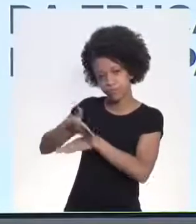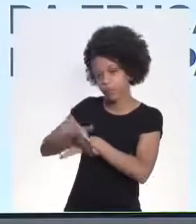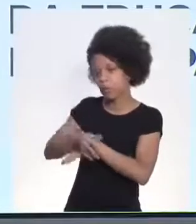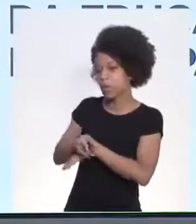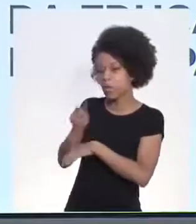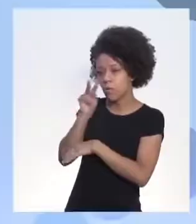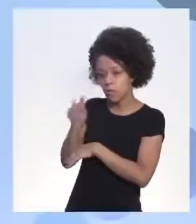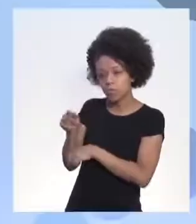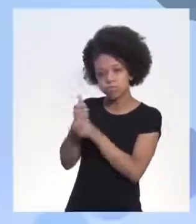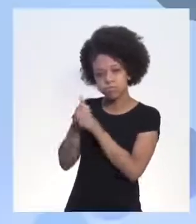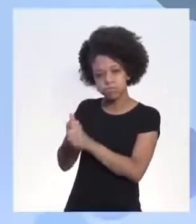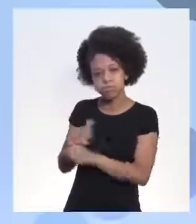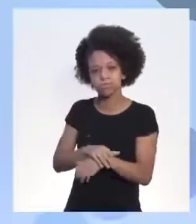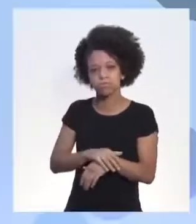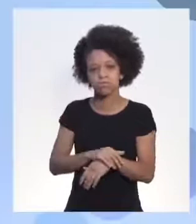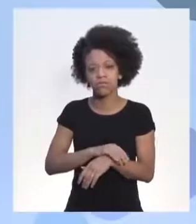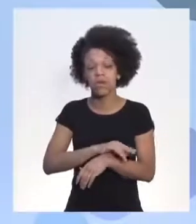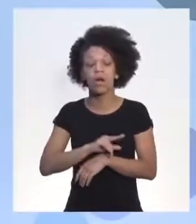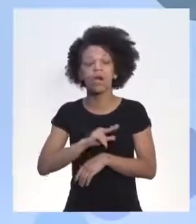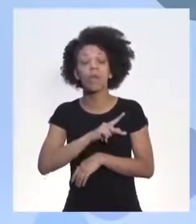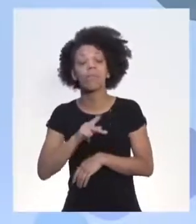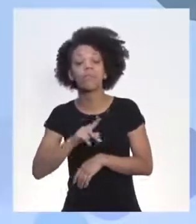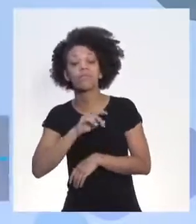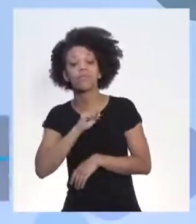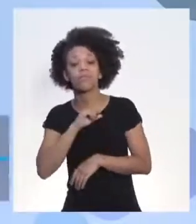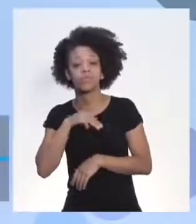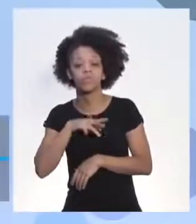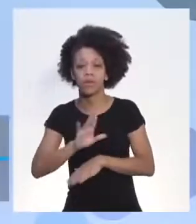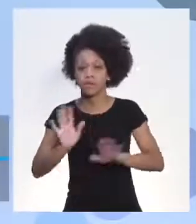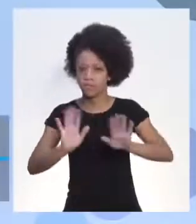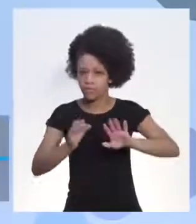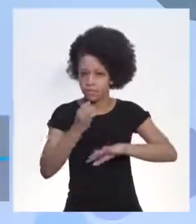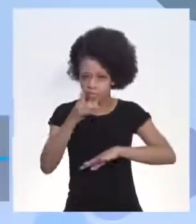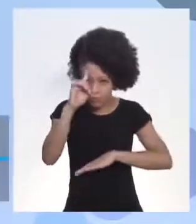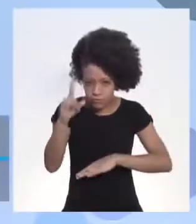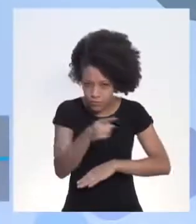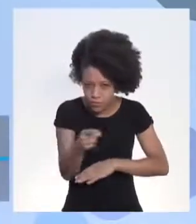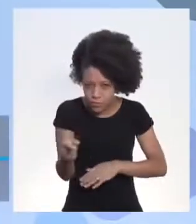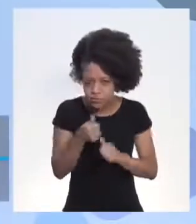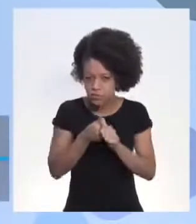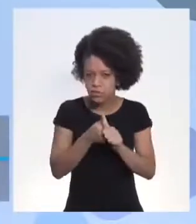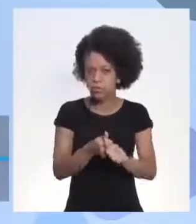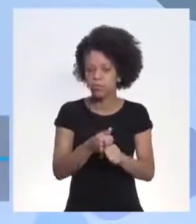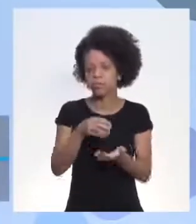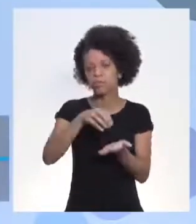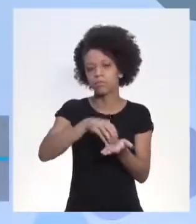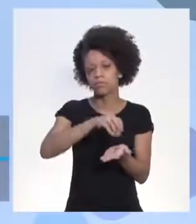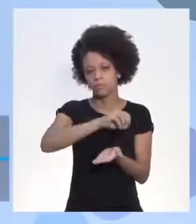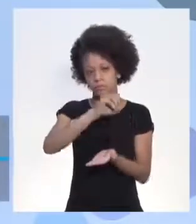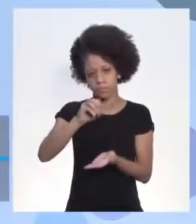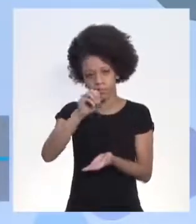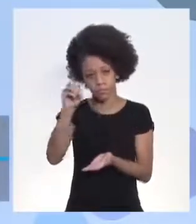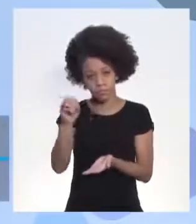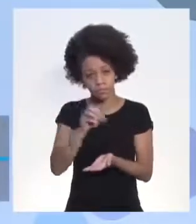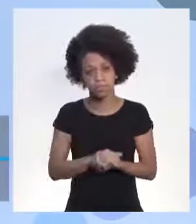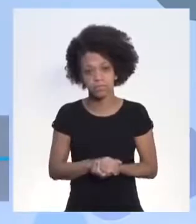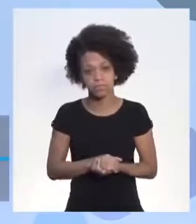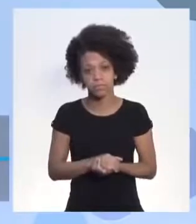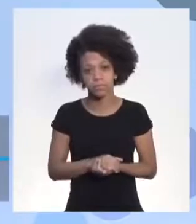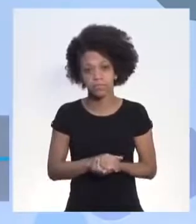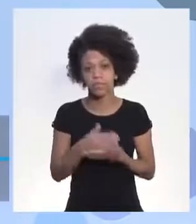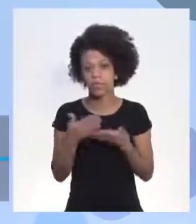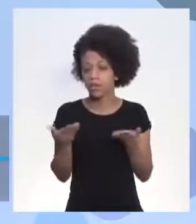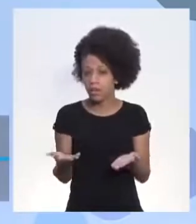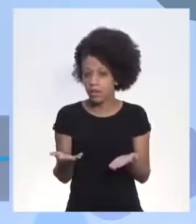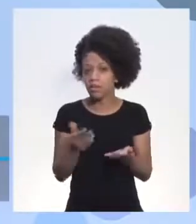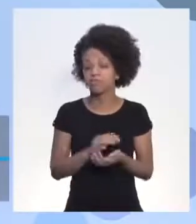Osmar. Olá, bom dia Jonas, bom dia a todos os estudantes do 7º ano que nos acompanham aqui pelo Centro de Mídias. Estou aqui para acompanhar as interações,